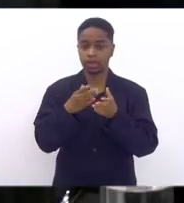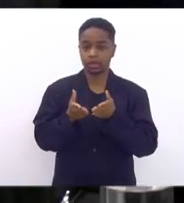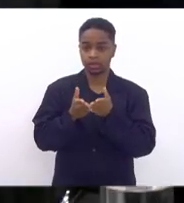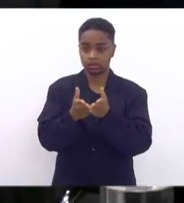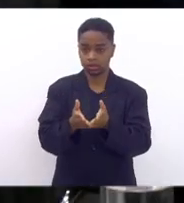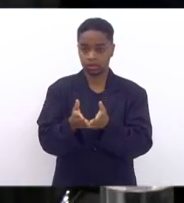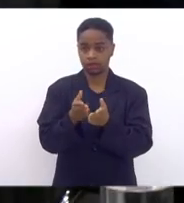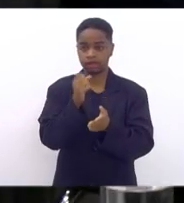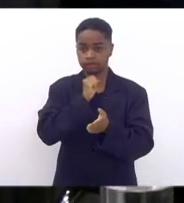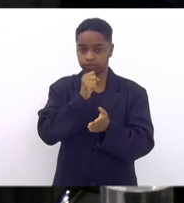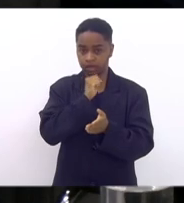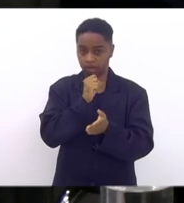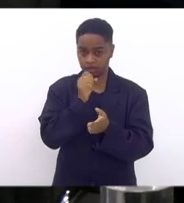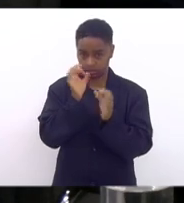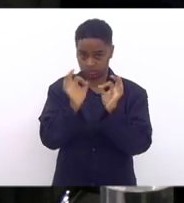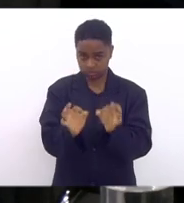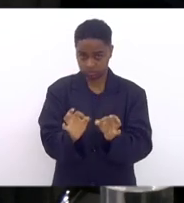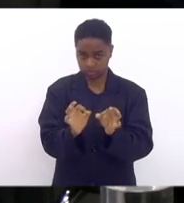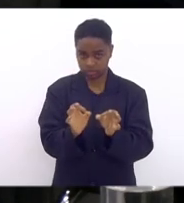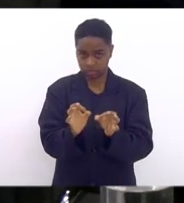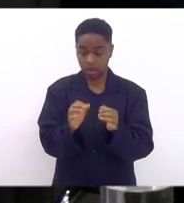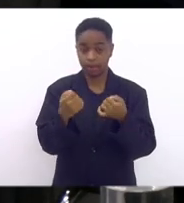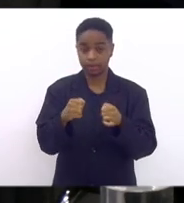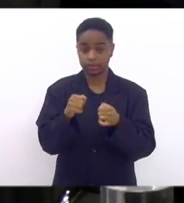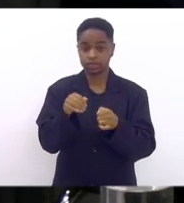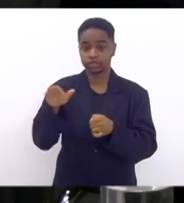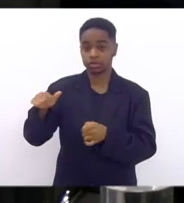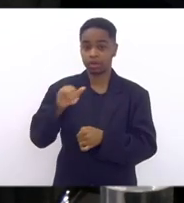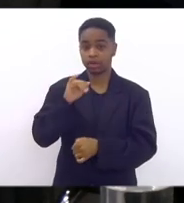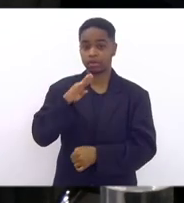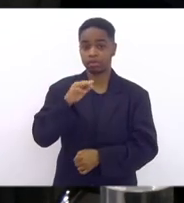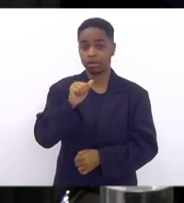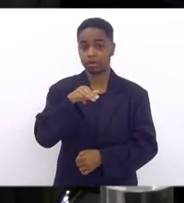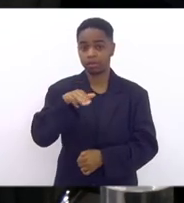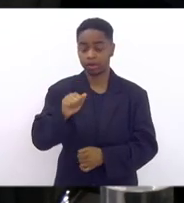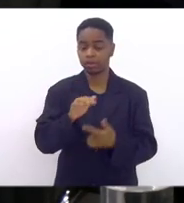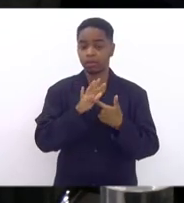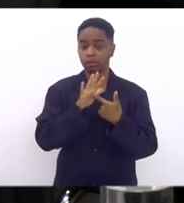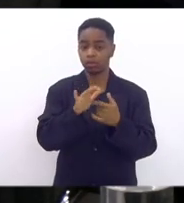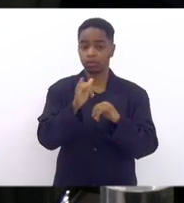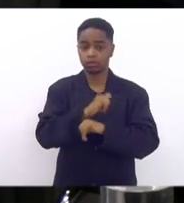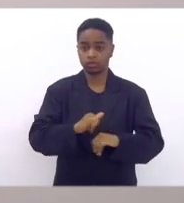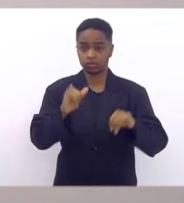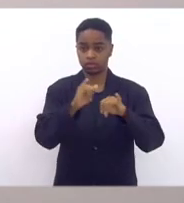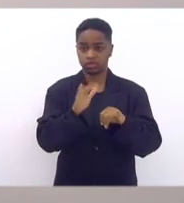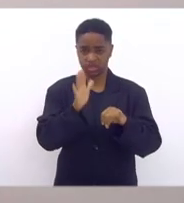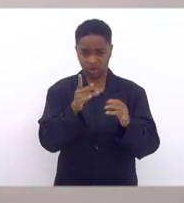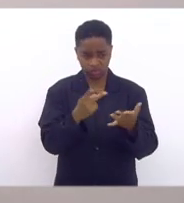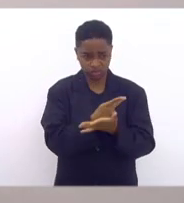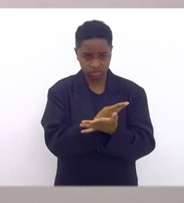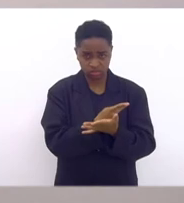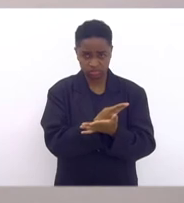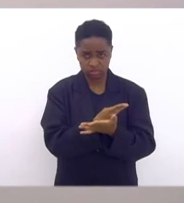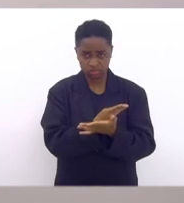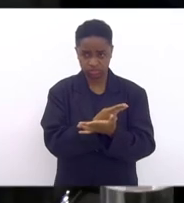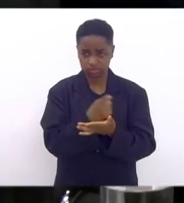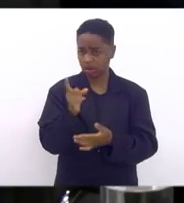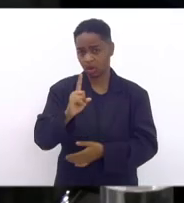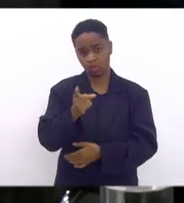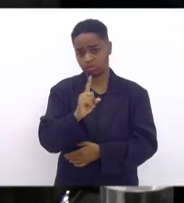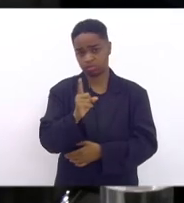isso aí no caso seria para instar o Ibama a se manifestar vamos Lio isso já foi feito